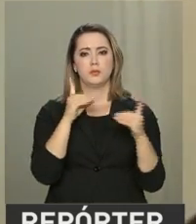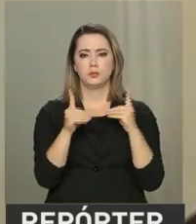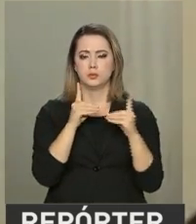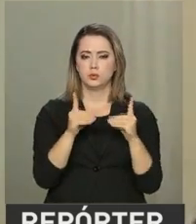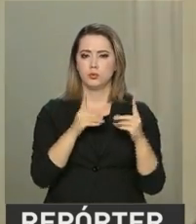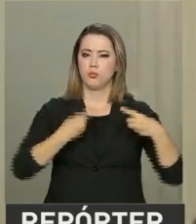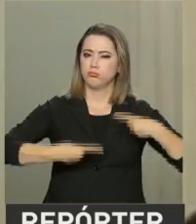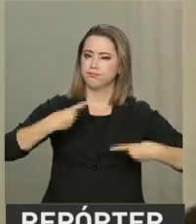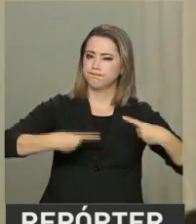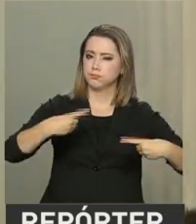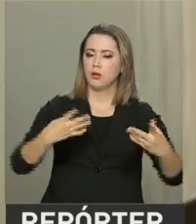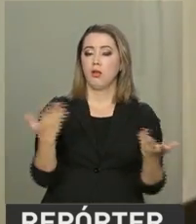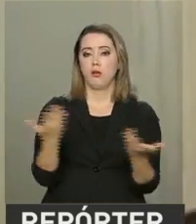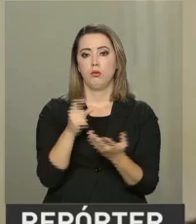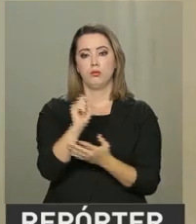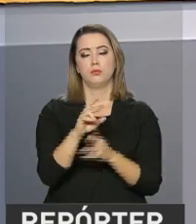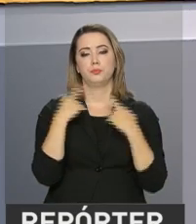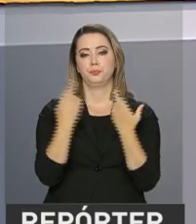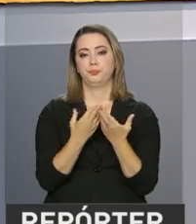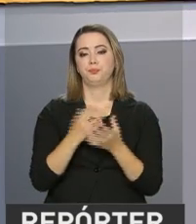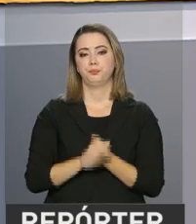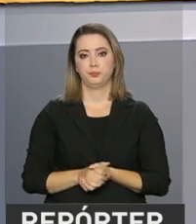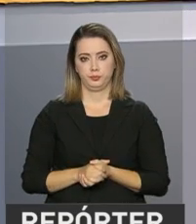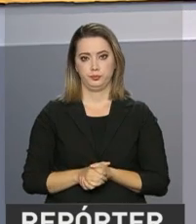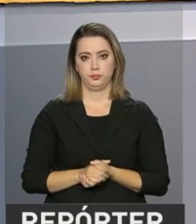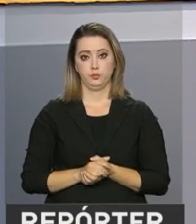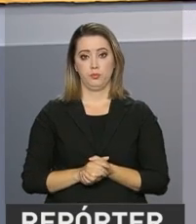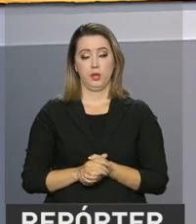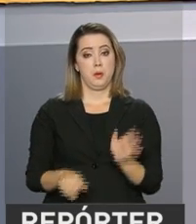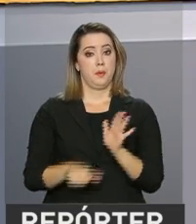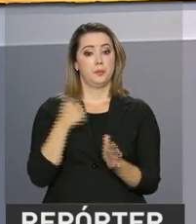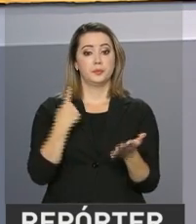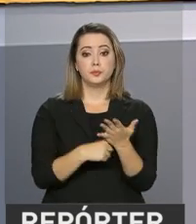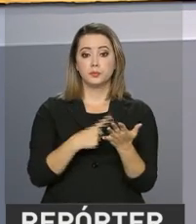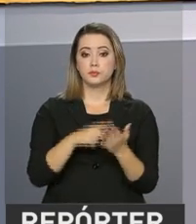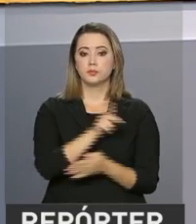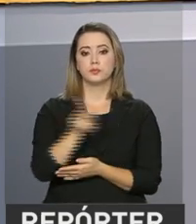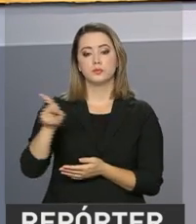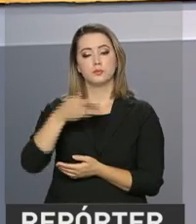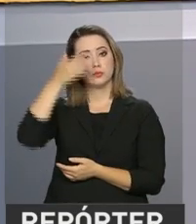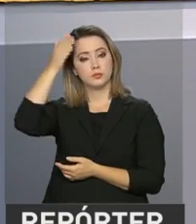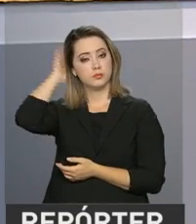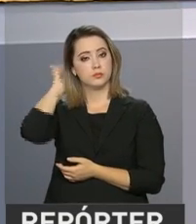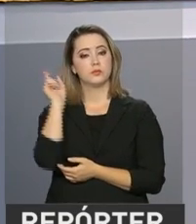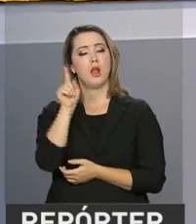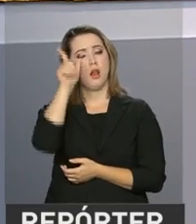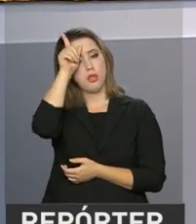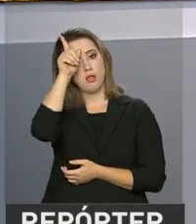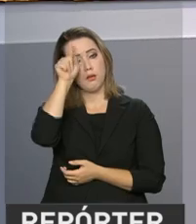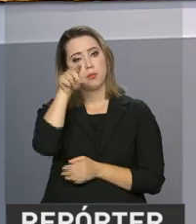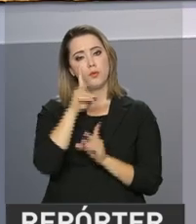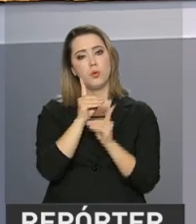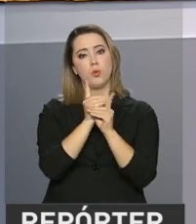também conjuntamente para a reunião do G20. E o primeiro compromisso do presidente Michel Temer na Alemanha foi o encontro com os